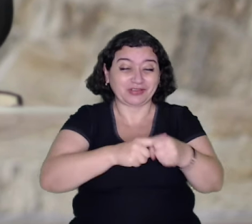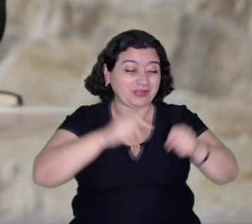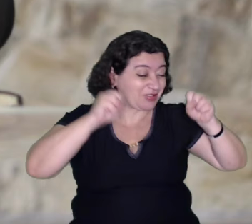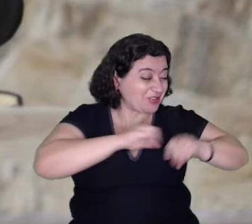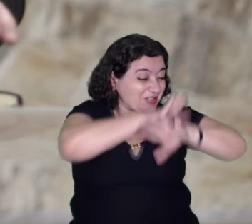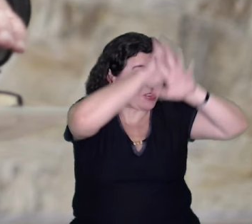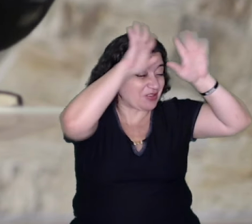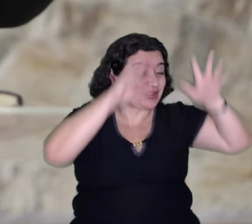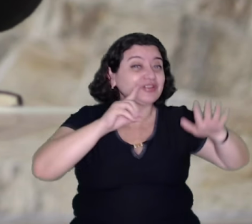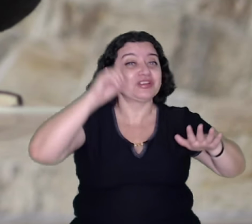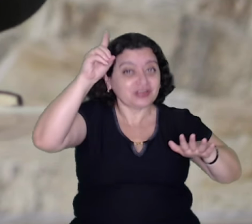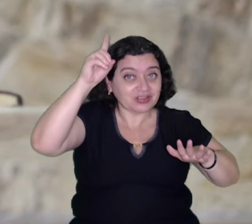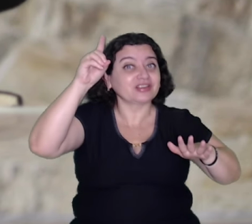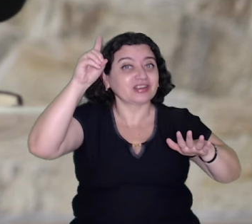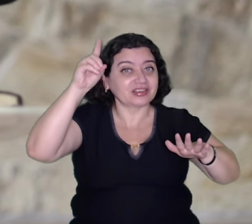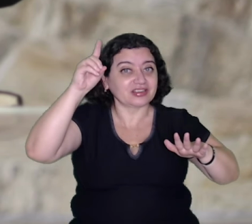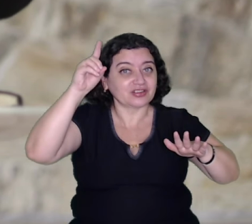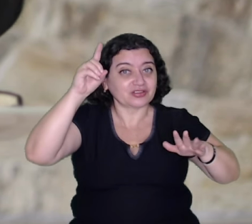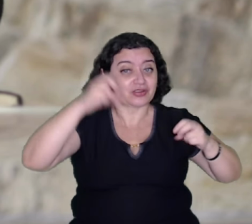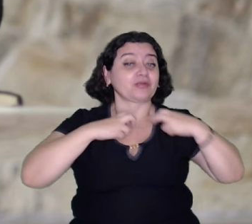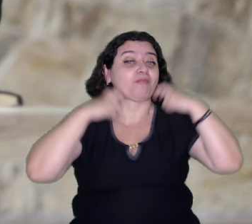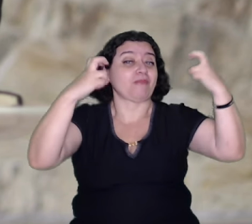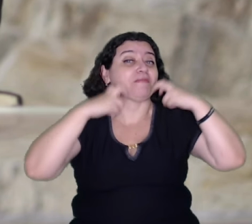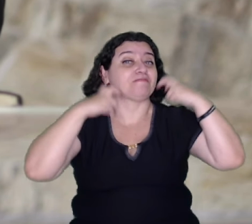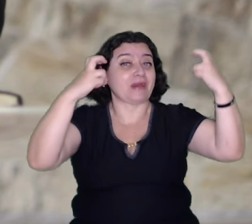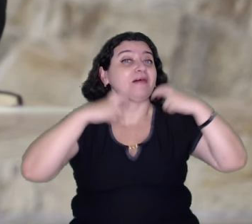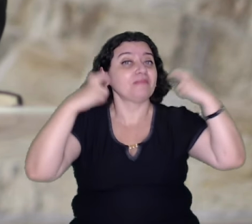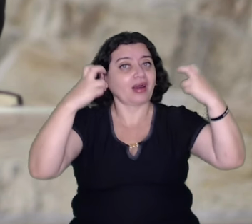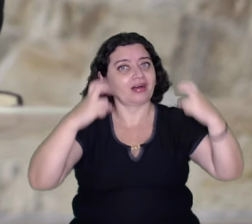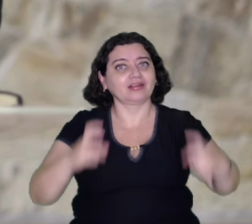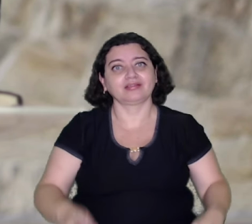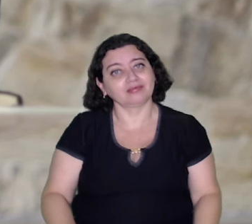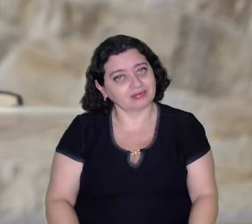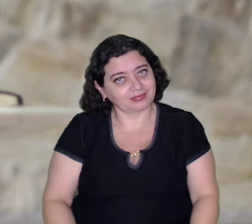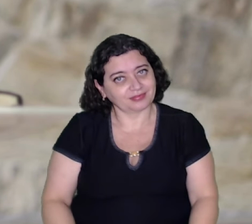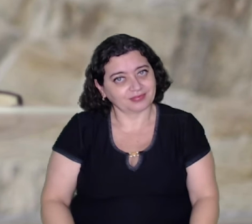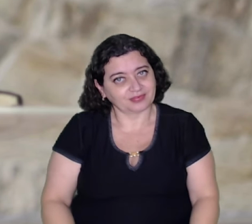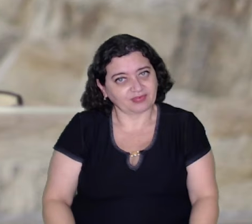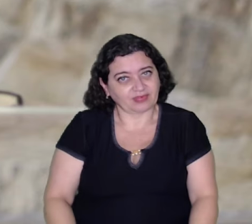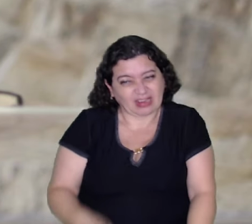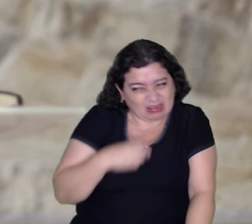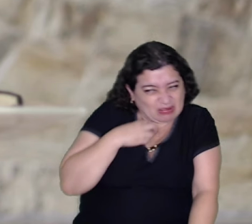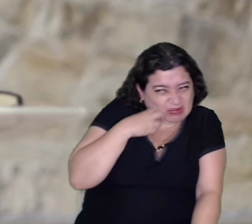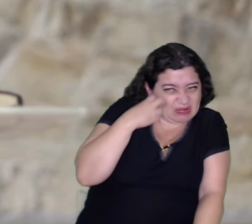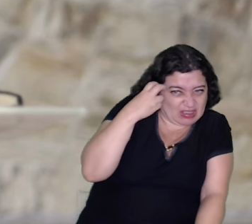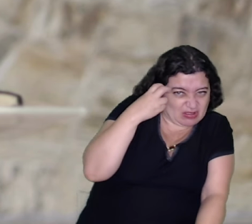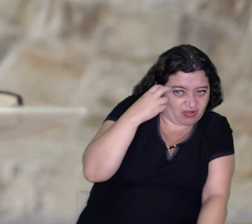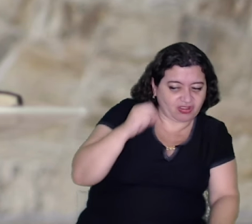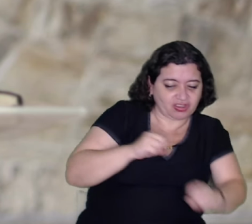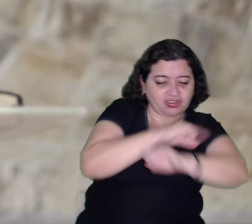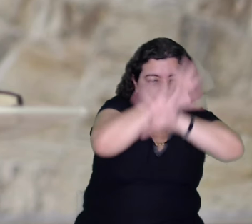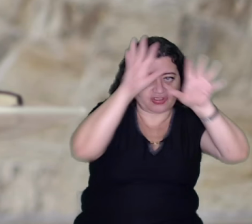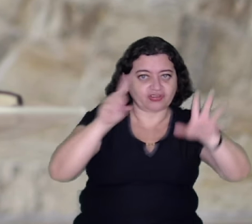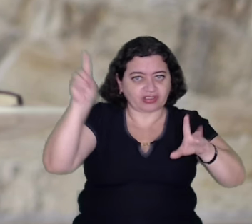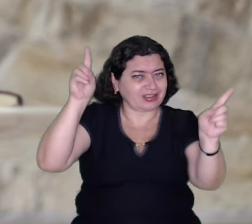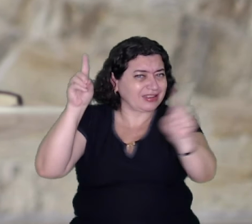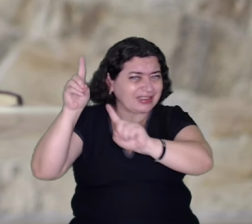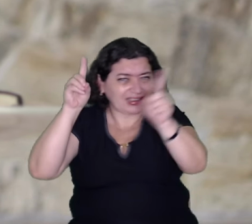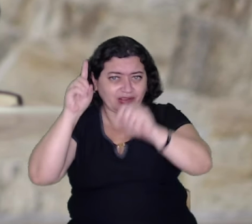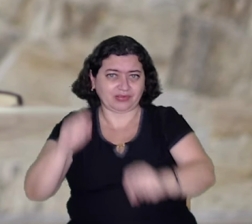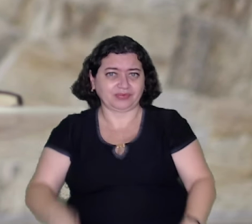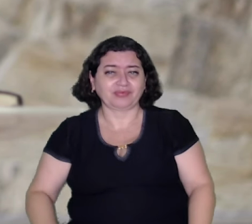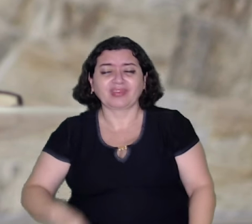glorificando a Deus, como diz o texto, em alta voz. Não tenha vergonha de glorificar a Deus. Porque